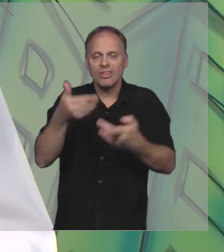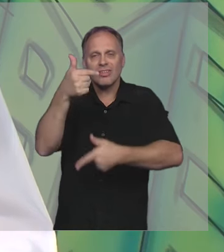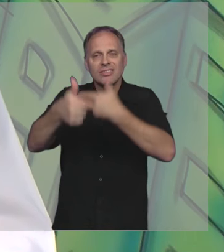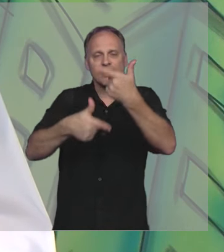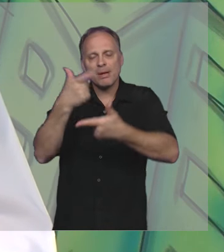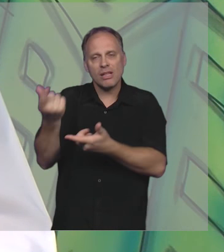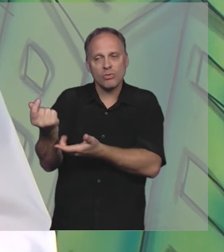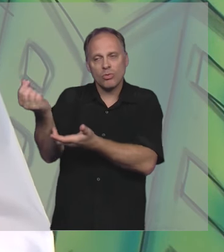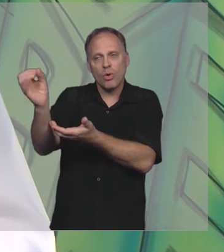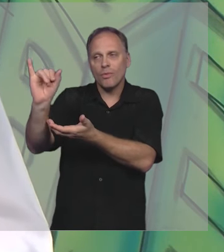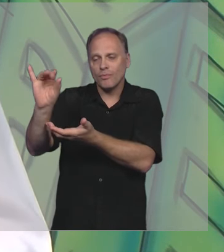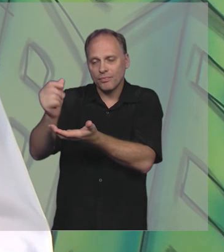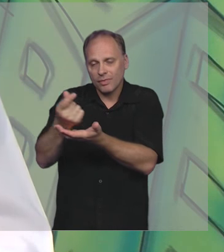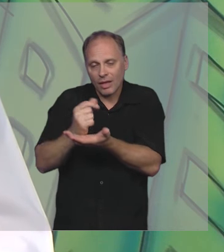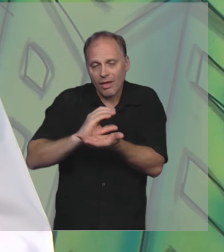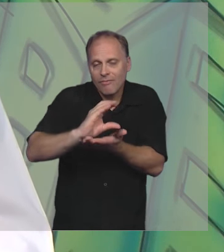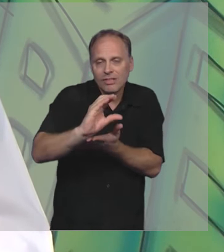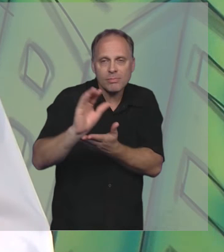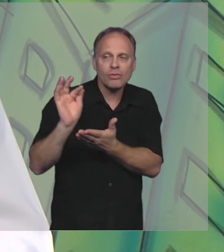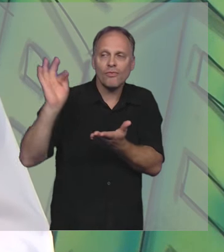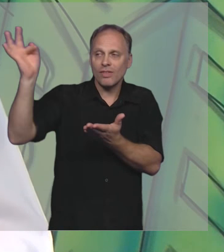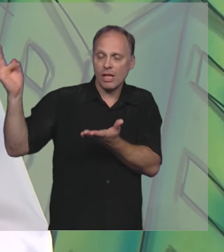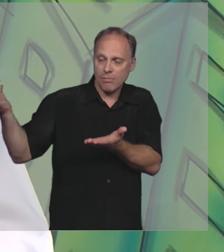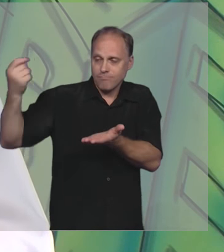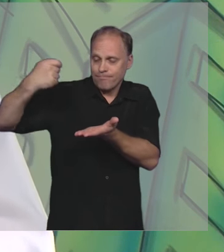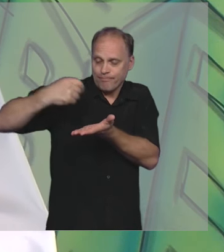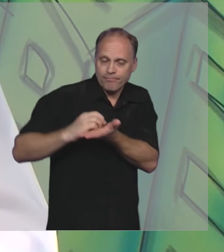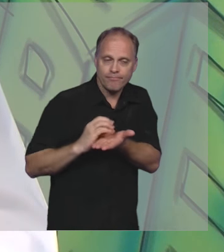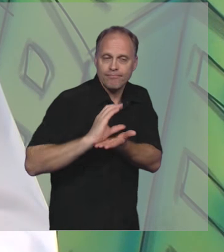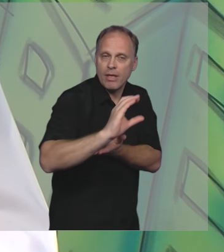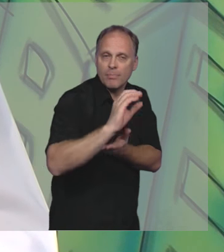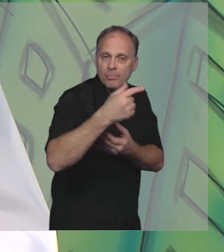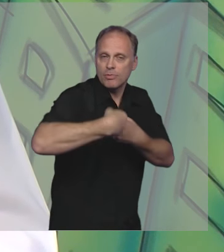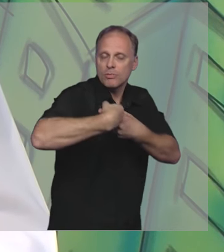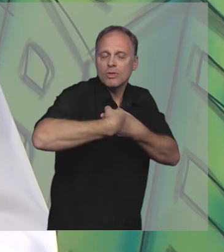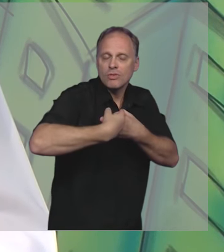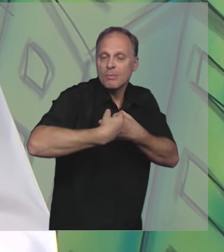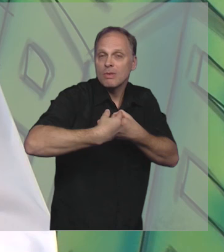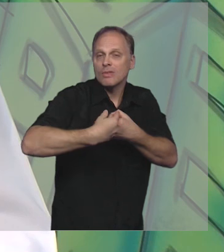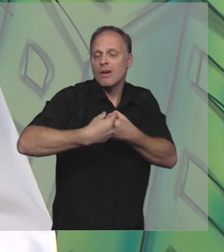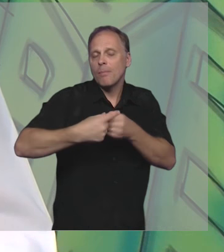com investimento a nível federal, né? Os dados nos mostram